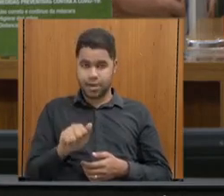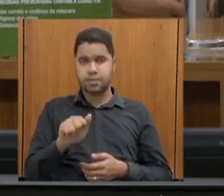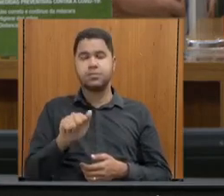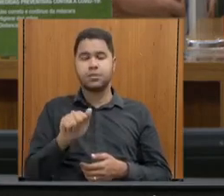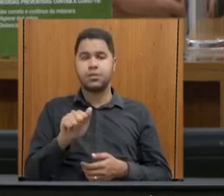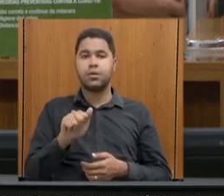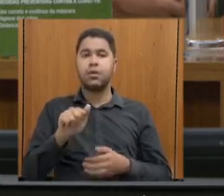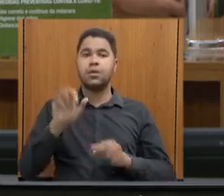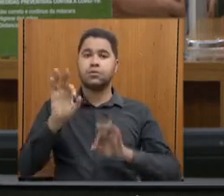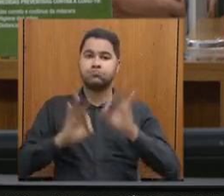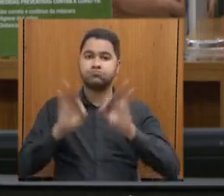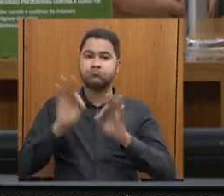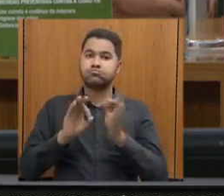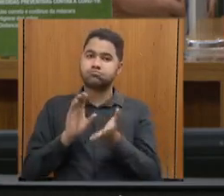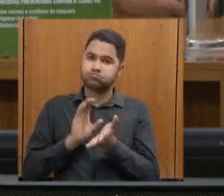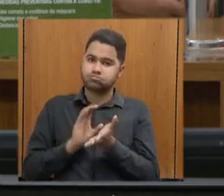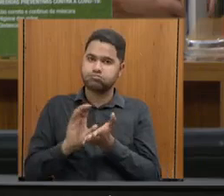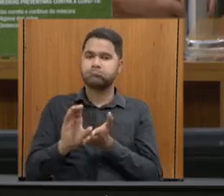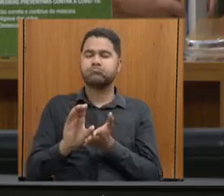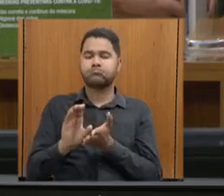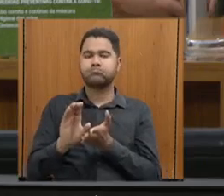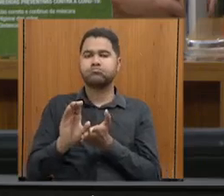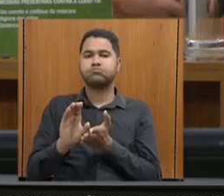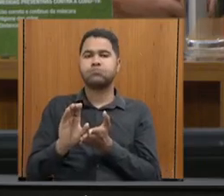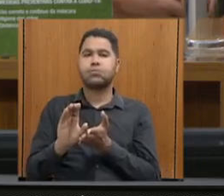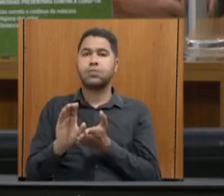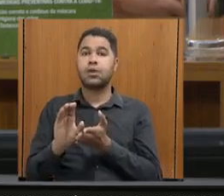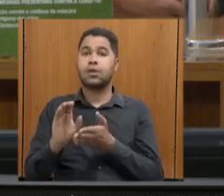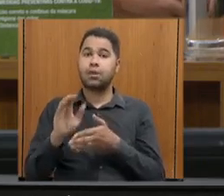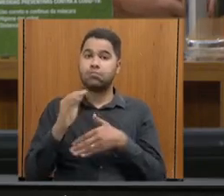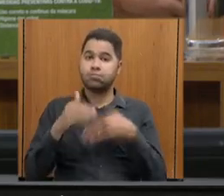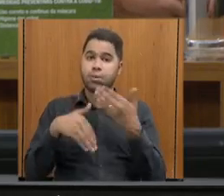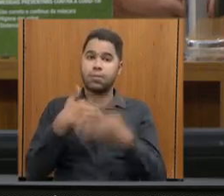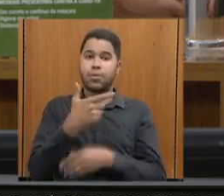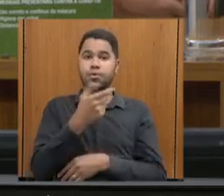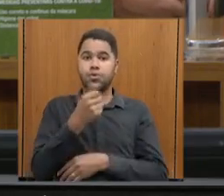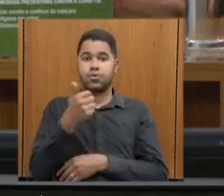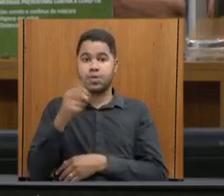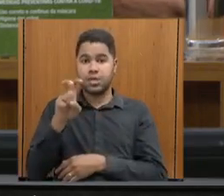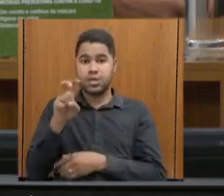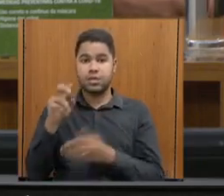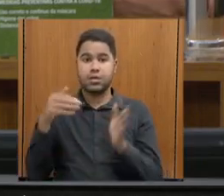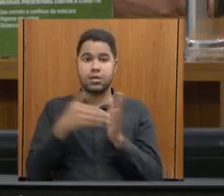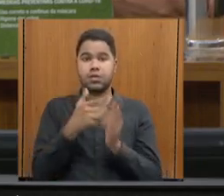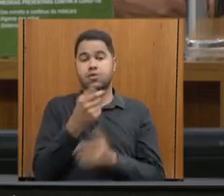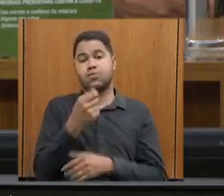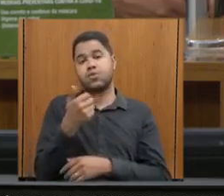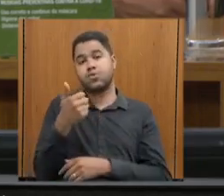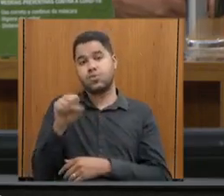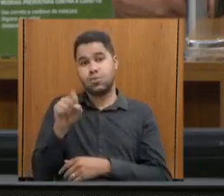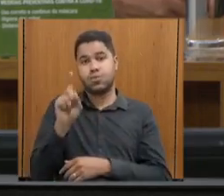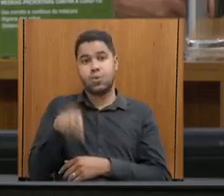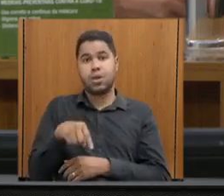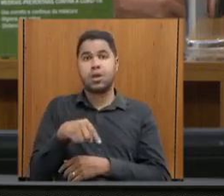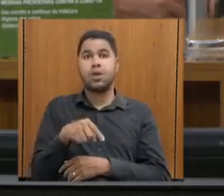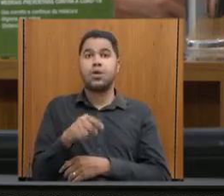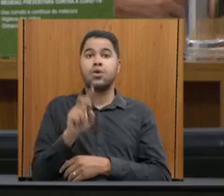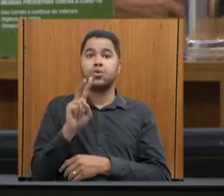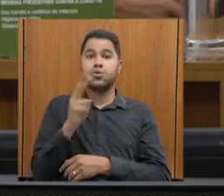o plano de investimentos que vai estar subindo né de 2015/2018 era um plano de dois pontos milhões